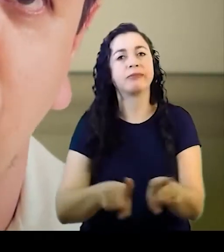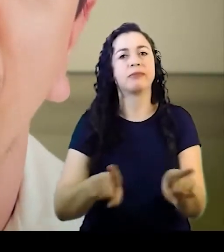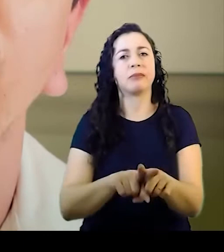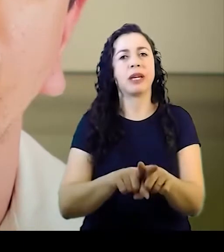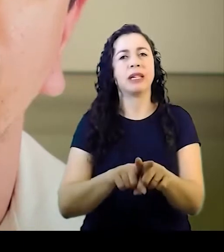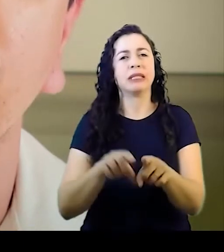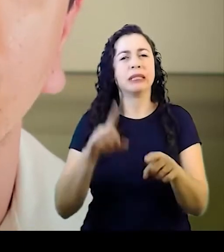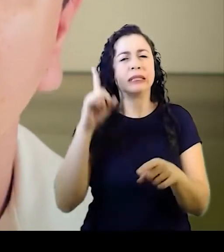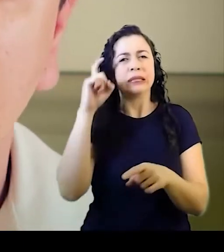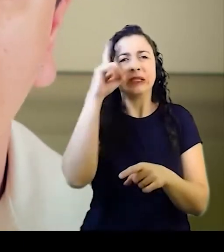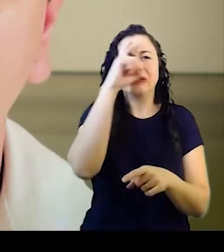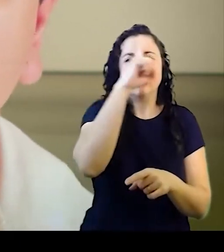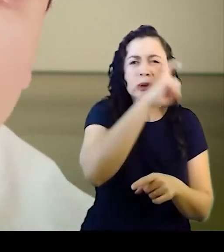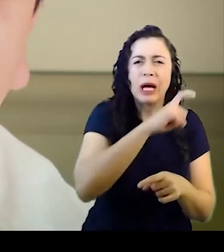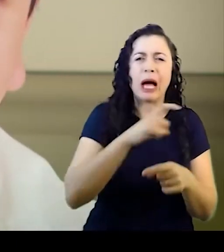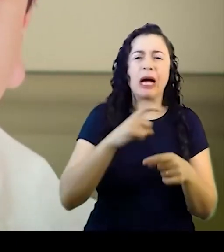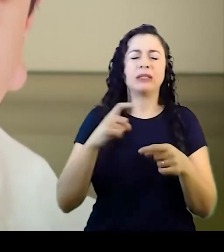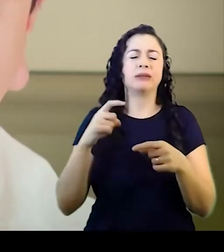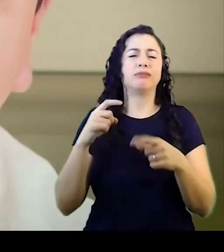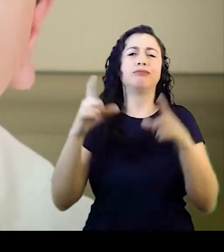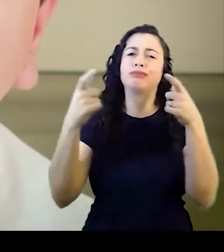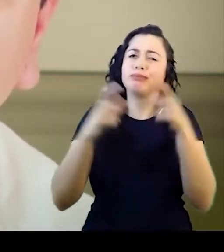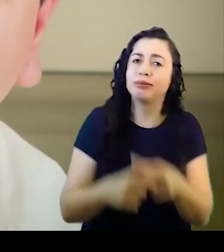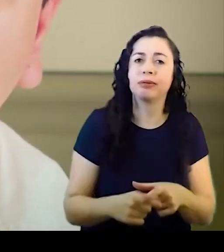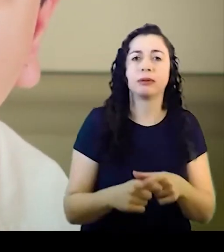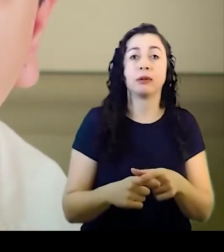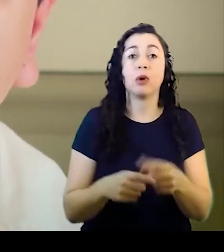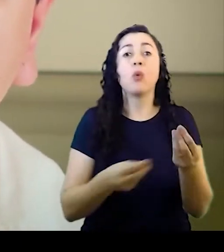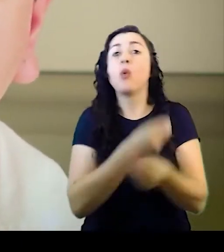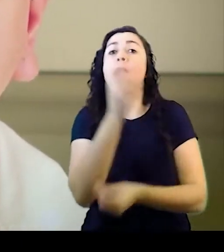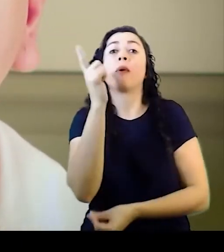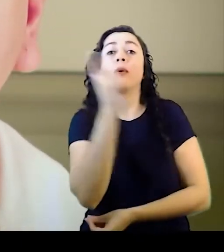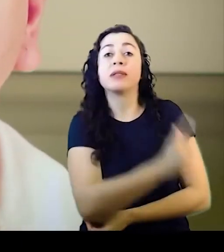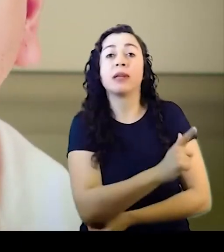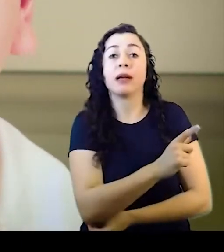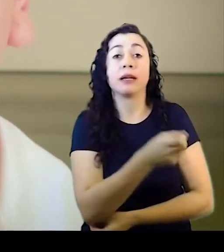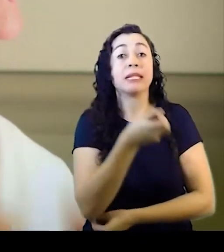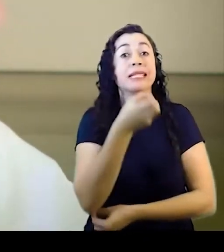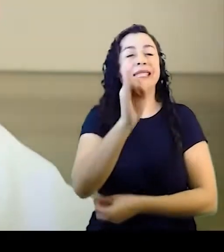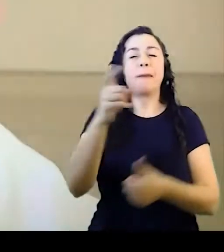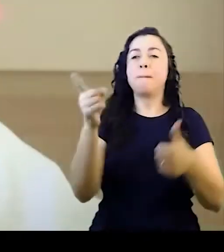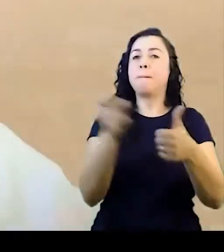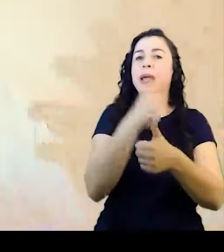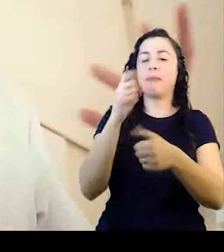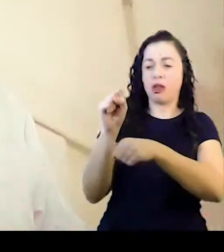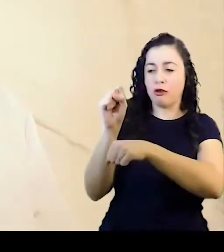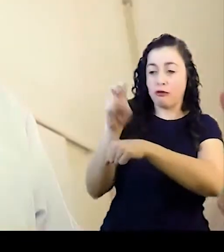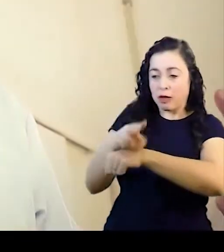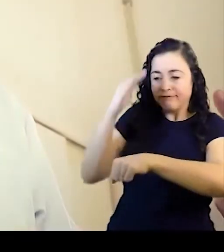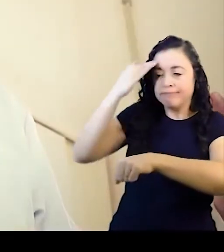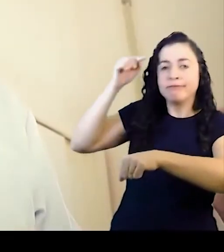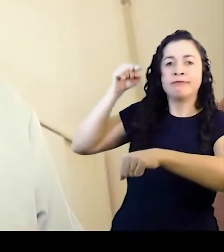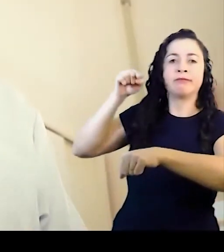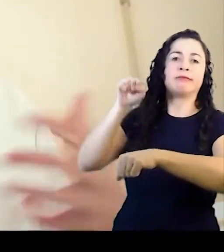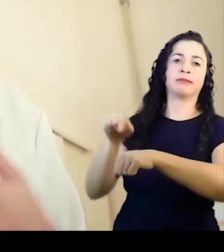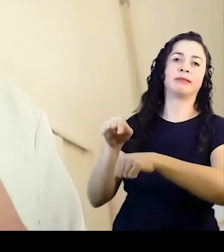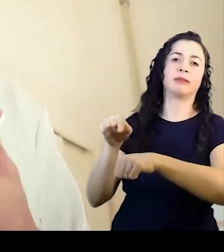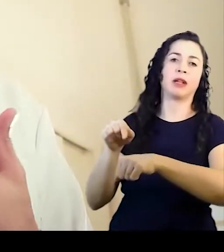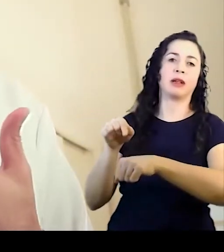complicação associada à infecção. E a gente só vai conseguir fazer isso entendendo o vírus e a doença. Pouco mais de um